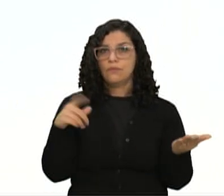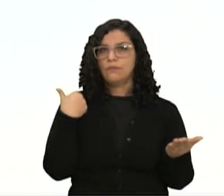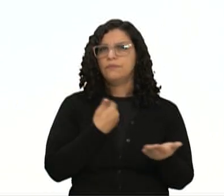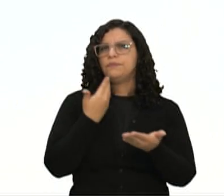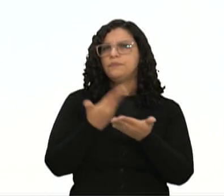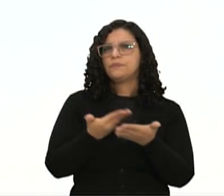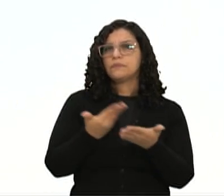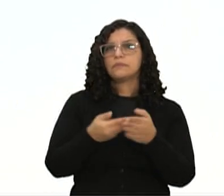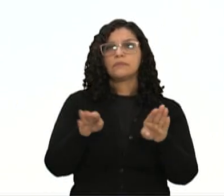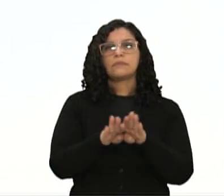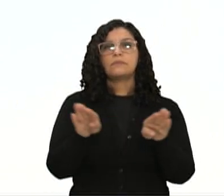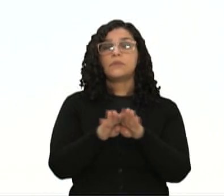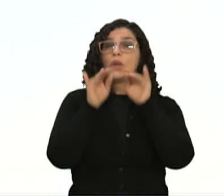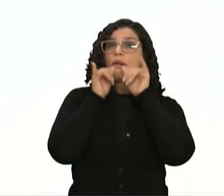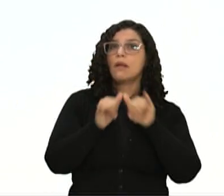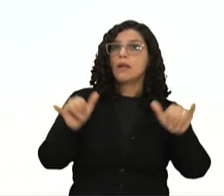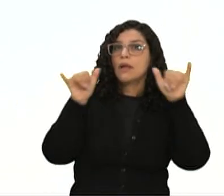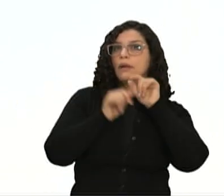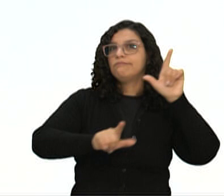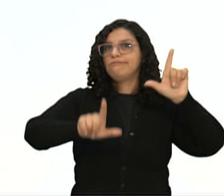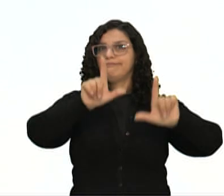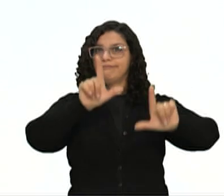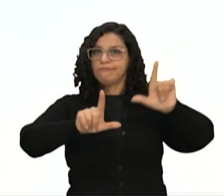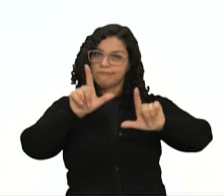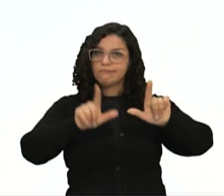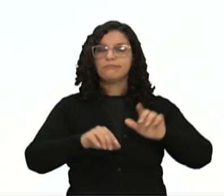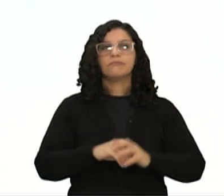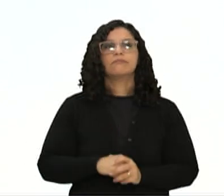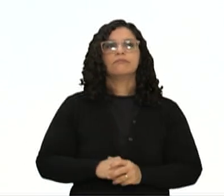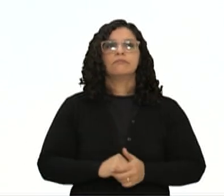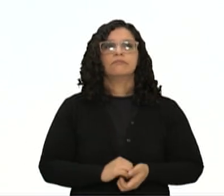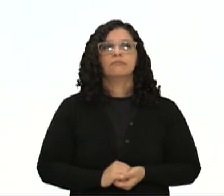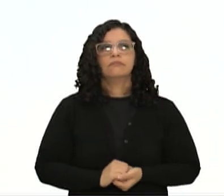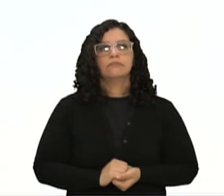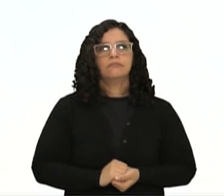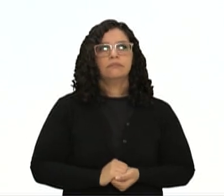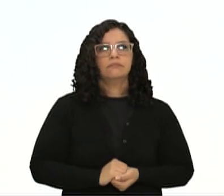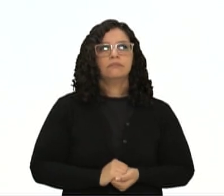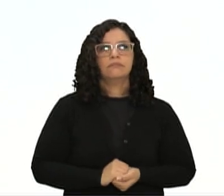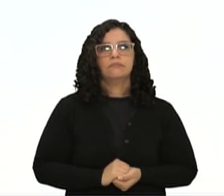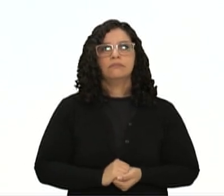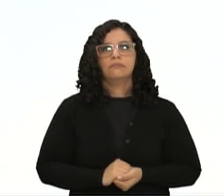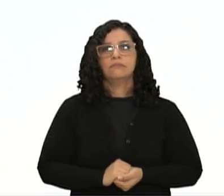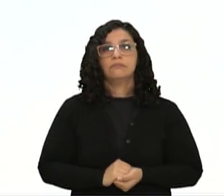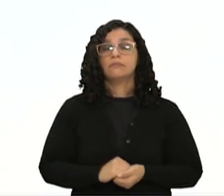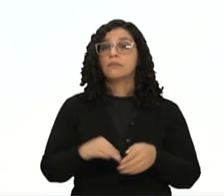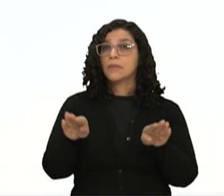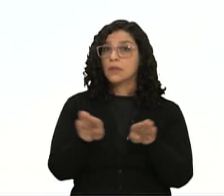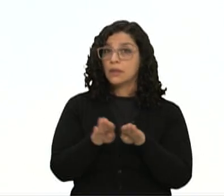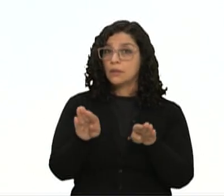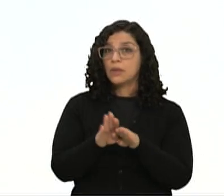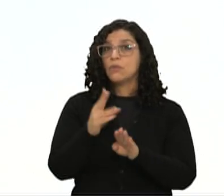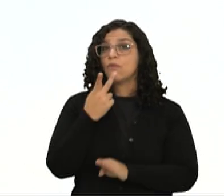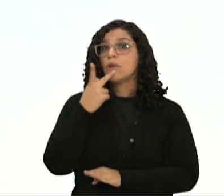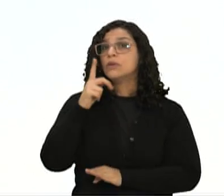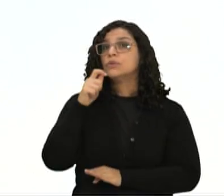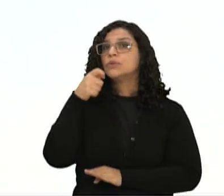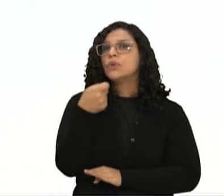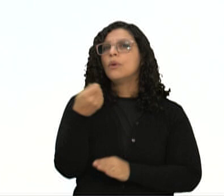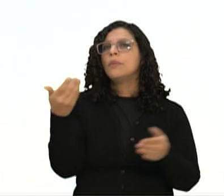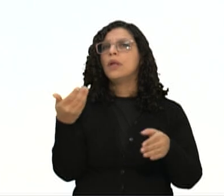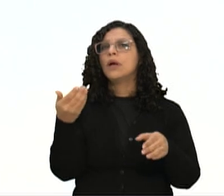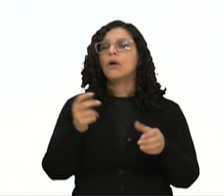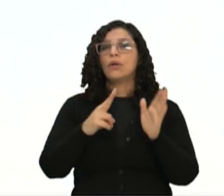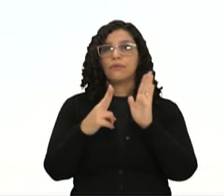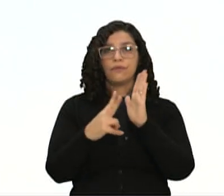estudar as campanhas publicitárias. E learn about coronavirus. Hoje nós vamos falar um pouquinho